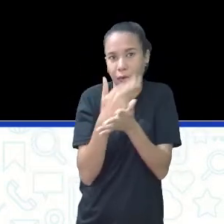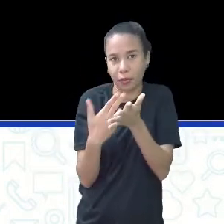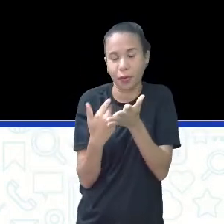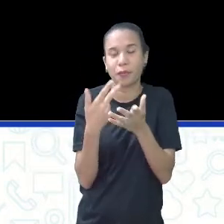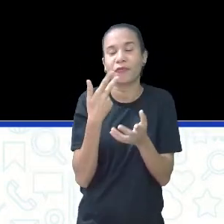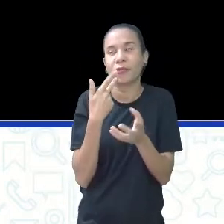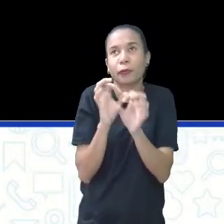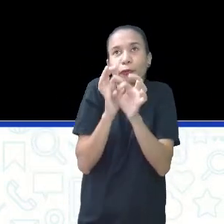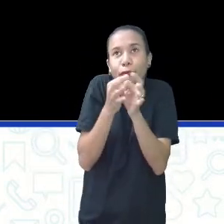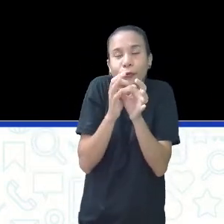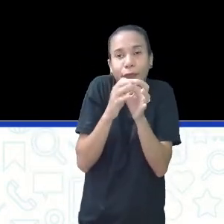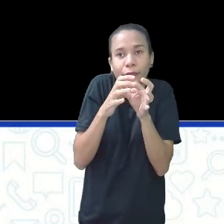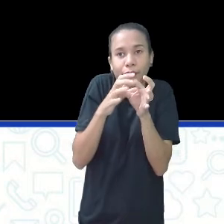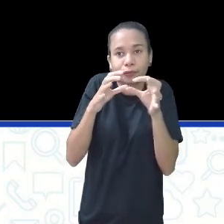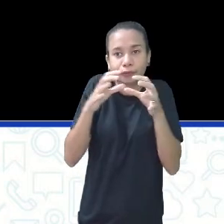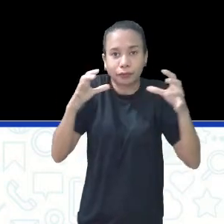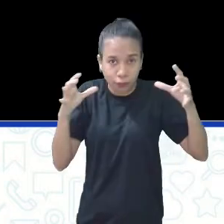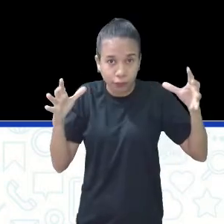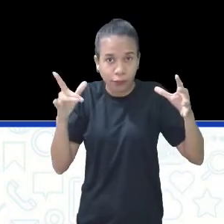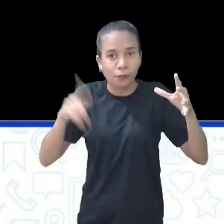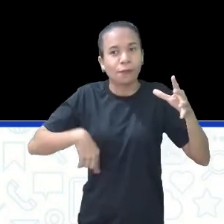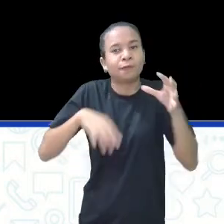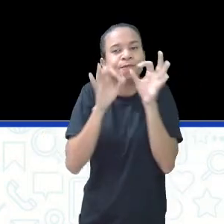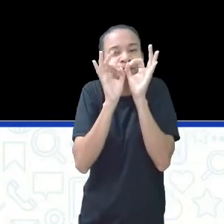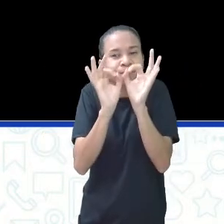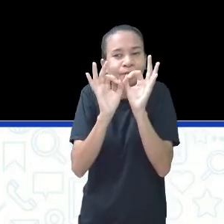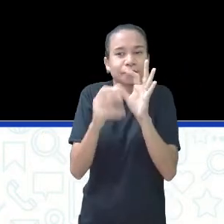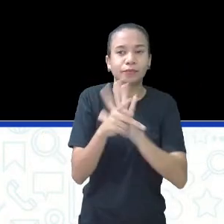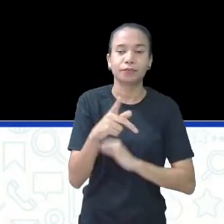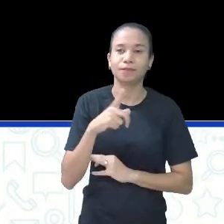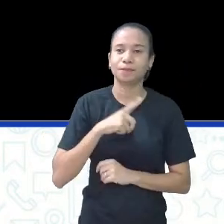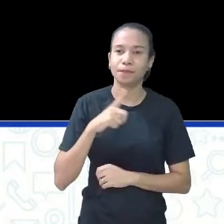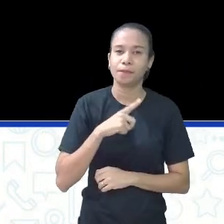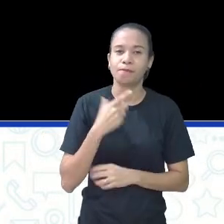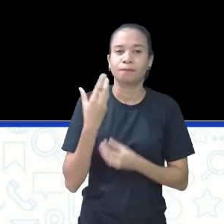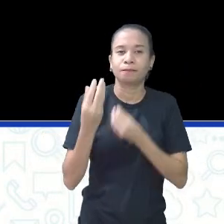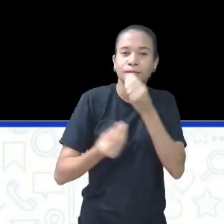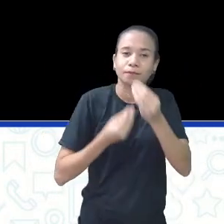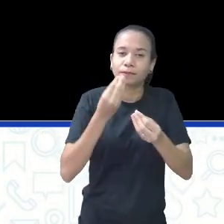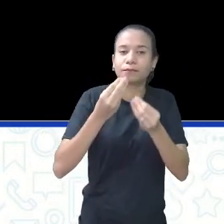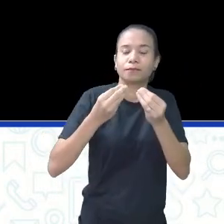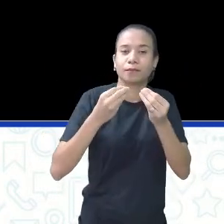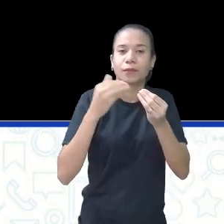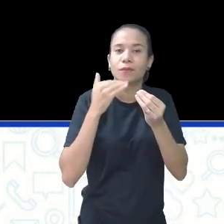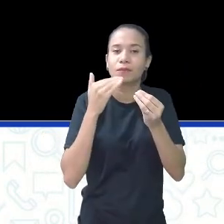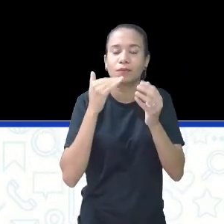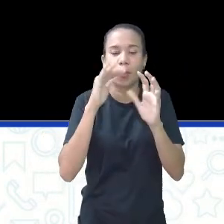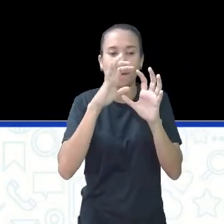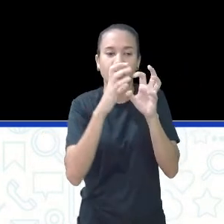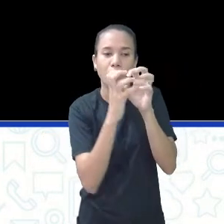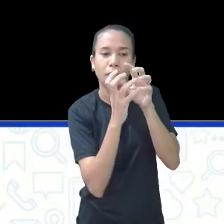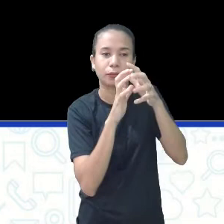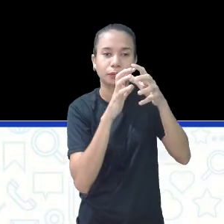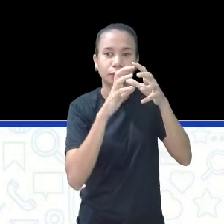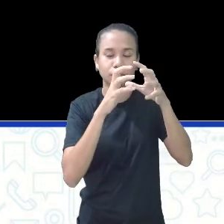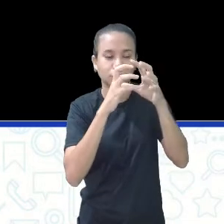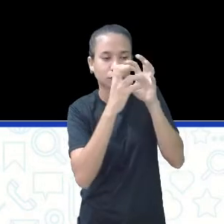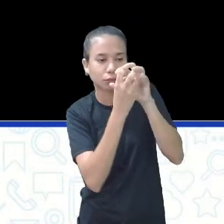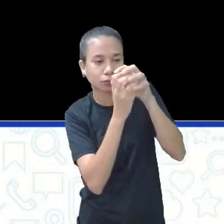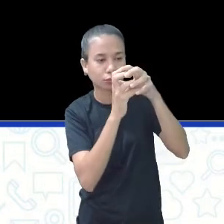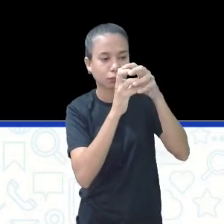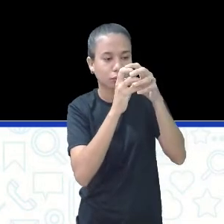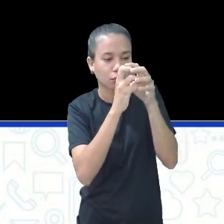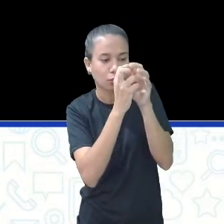aí vamos ter algumas, aí está muito certinho, então ele tem algumas deformações. Então, aí a gente está diante